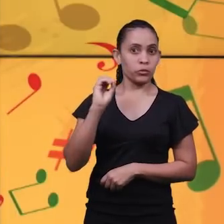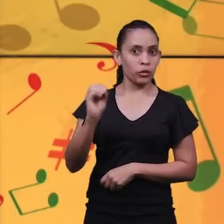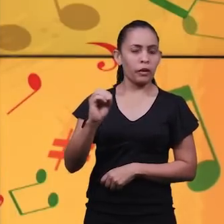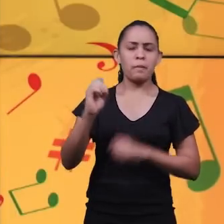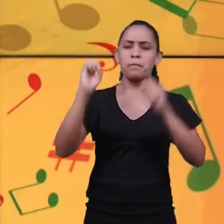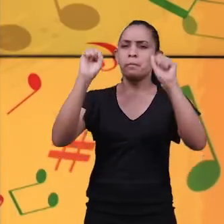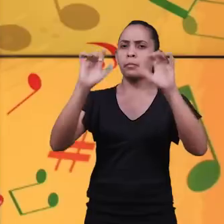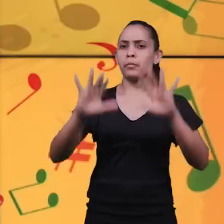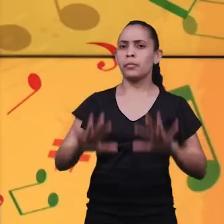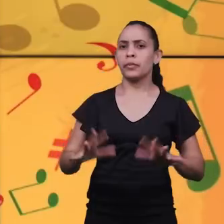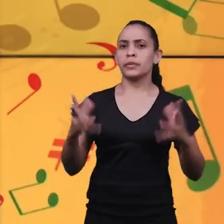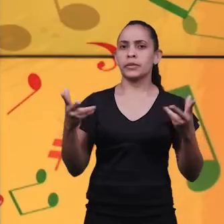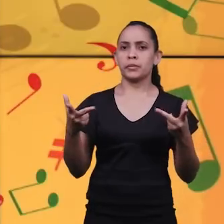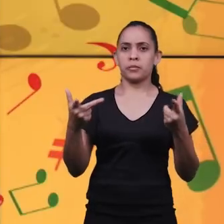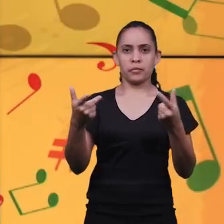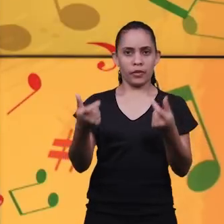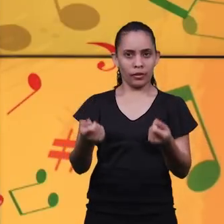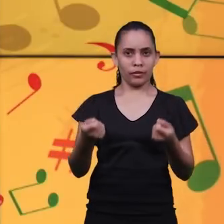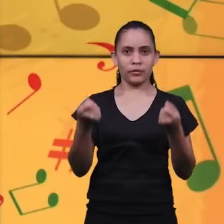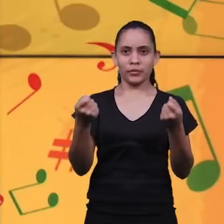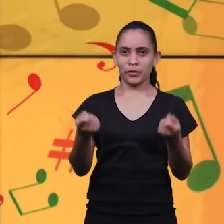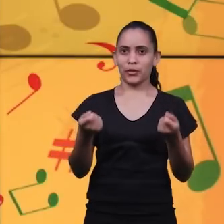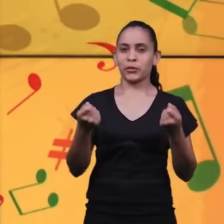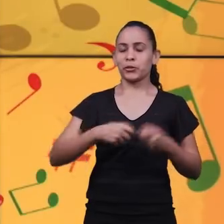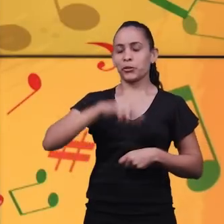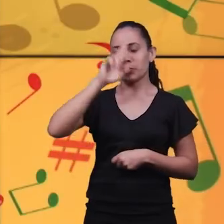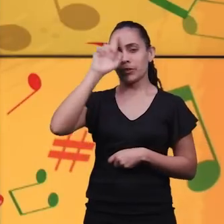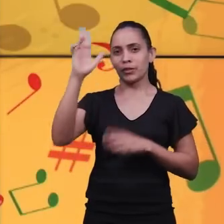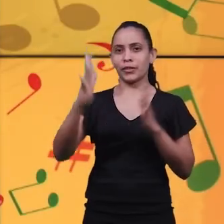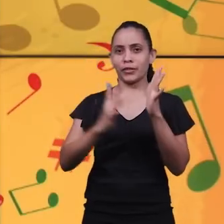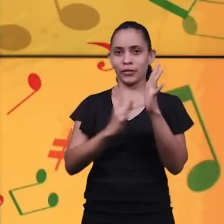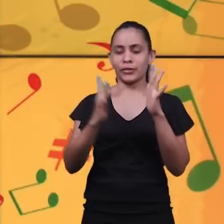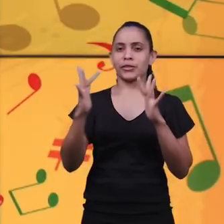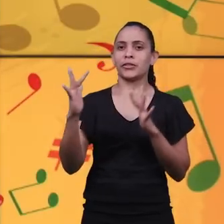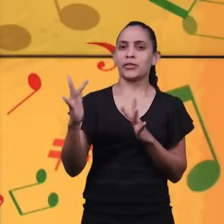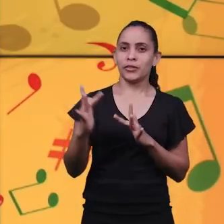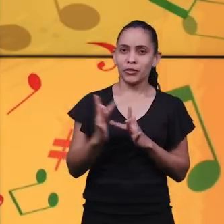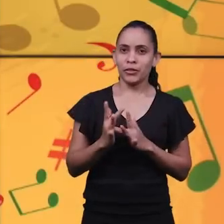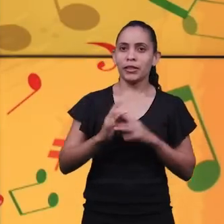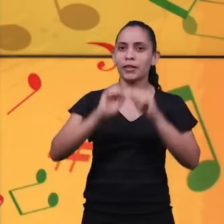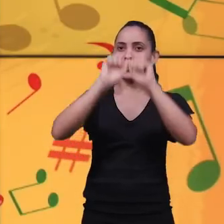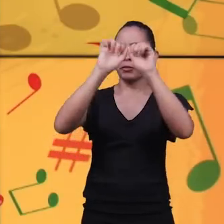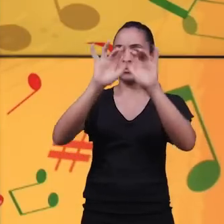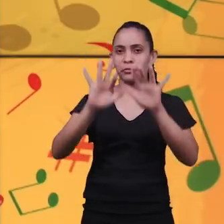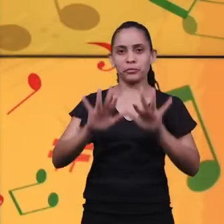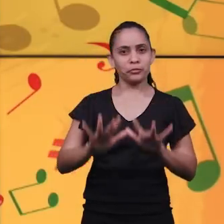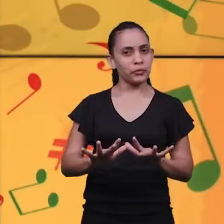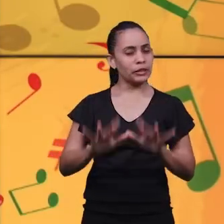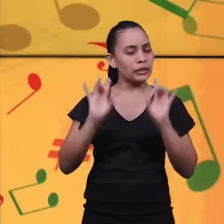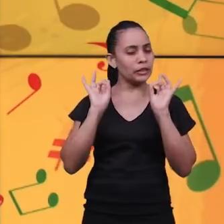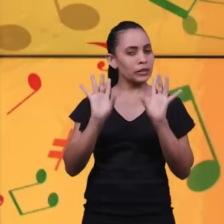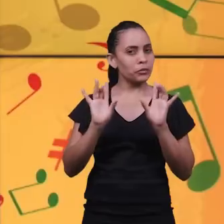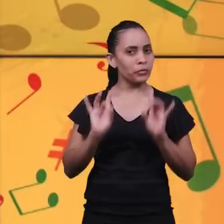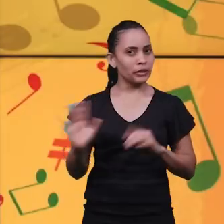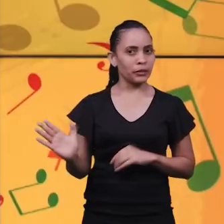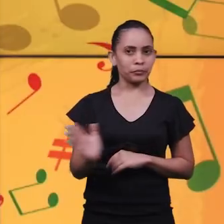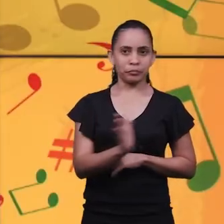chocalho. Que bênção maravilhosa, não é mesmo? O Senhor Jesus nos tem dado o de